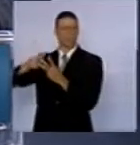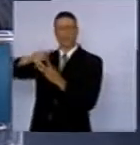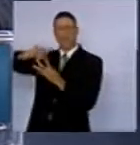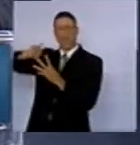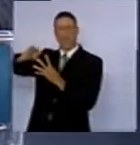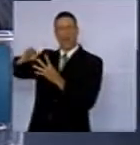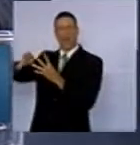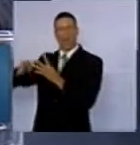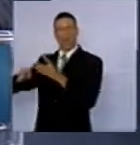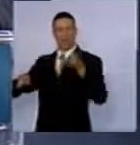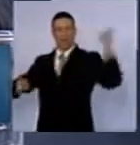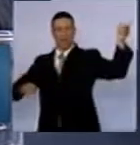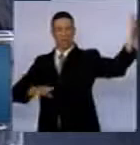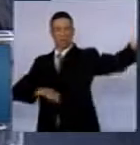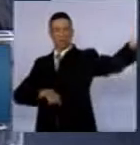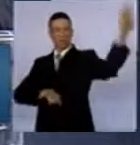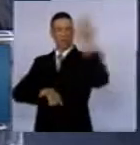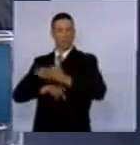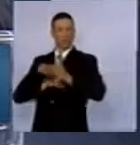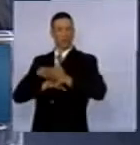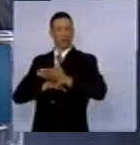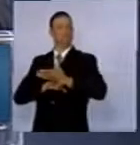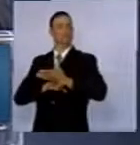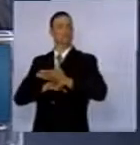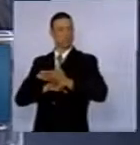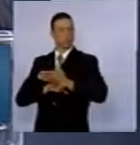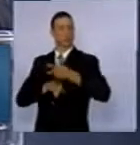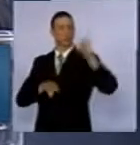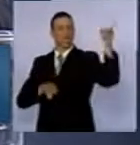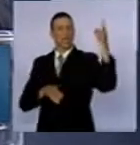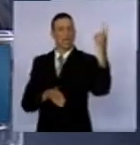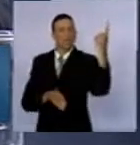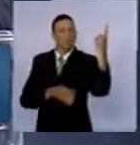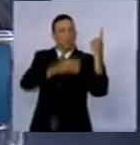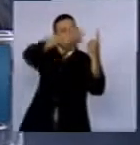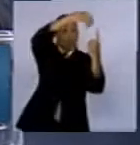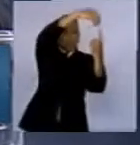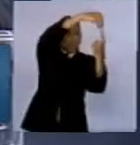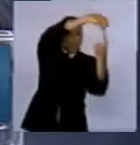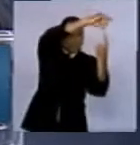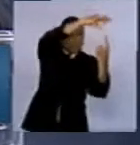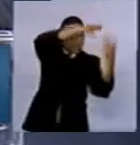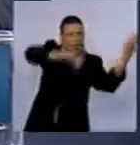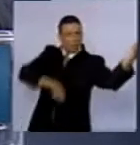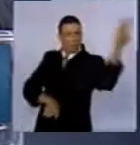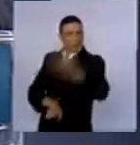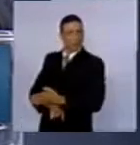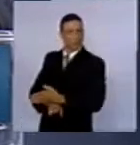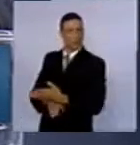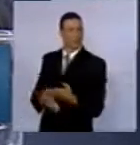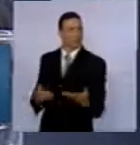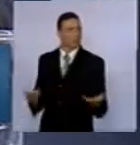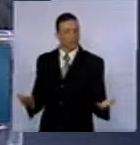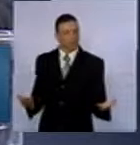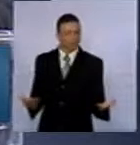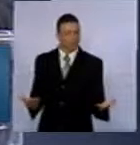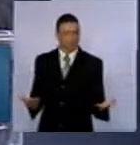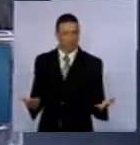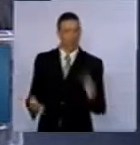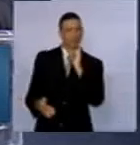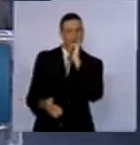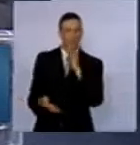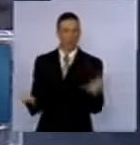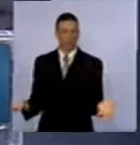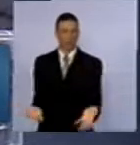fatura mais do que isso, fatura 3, 4 vezes mais. Hoje, a TV por assinatura, com 16 milhões de assinantes,